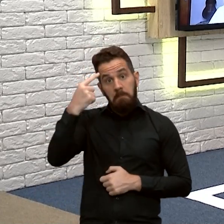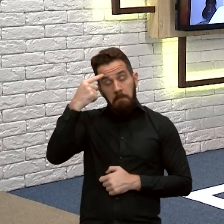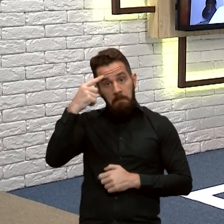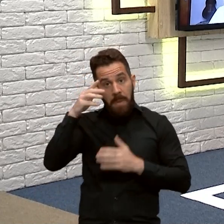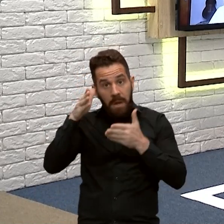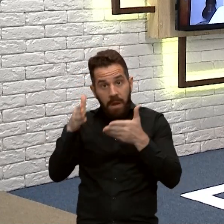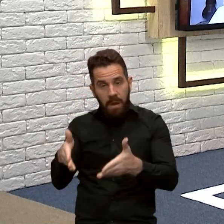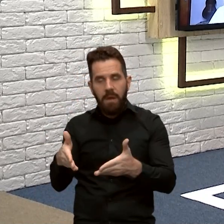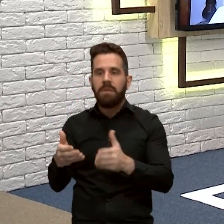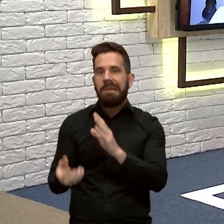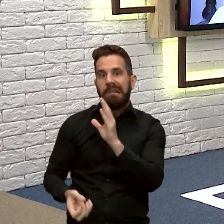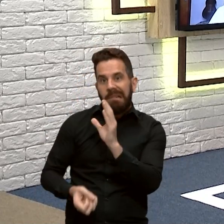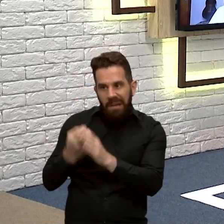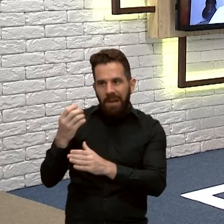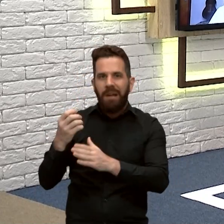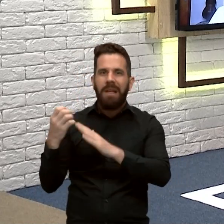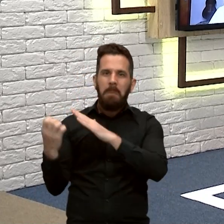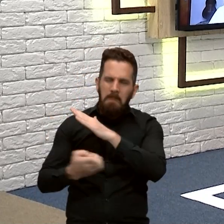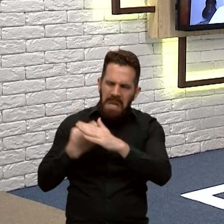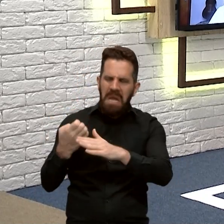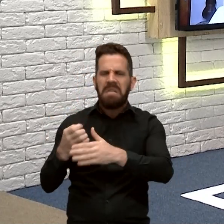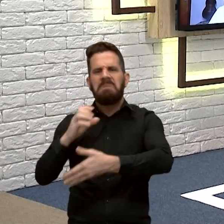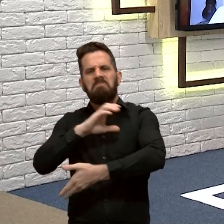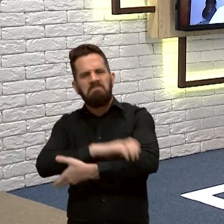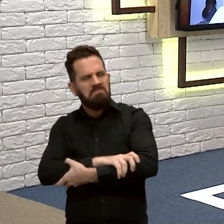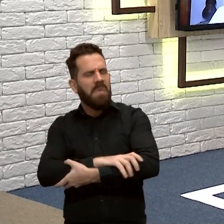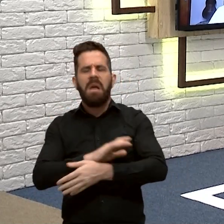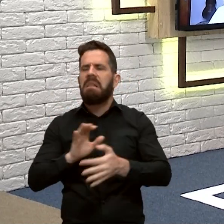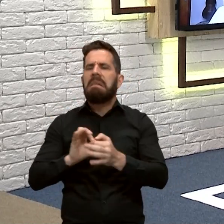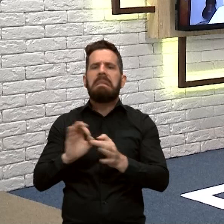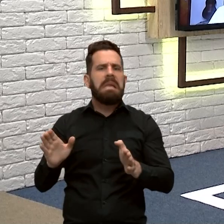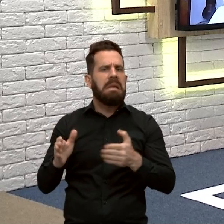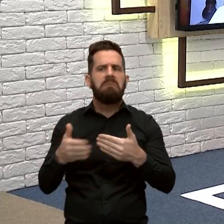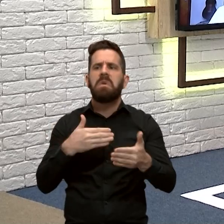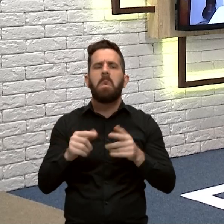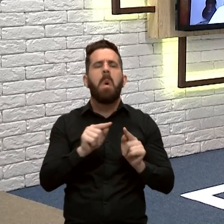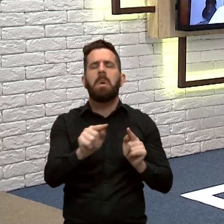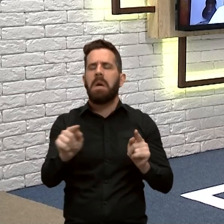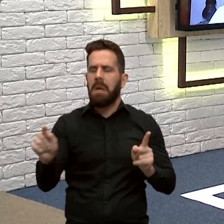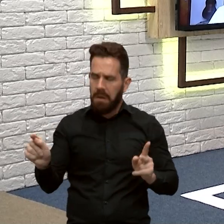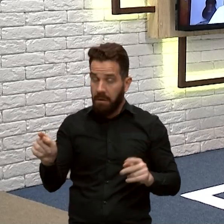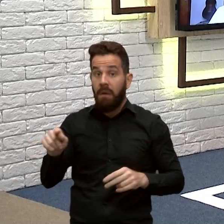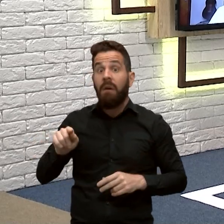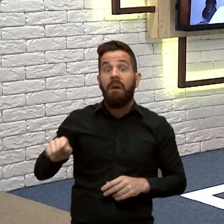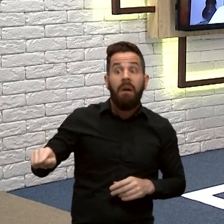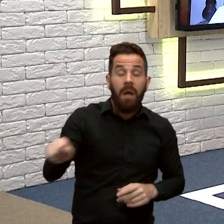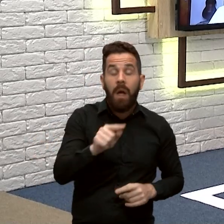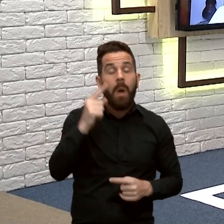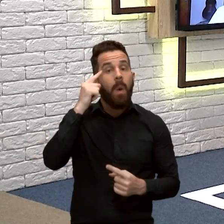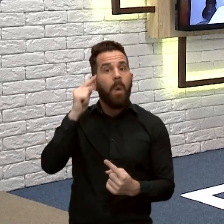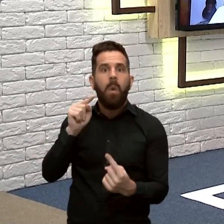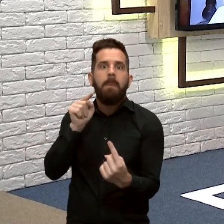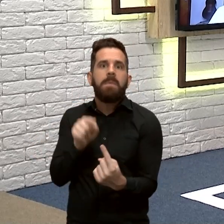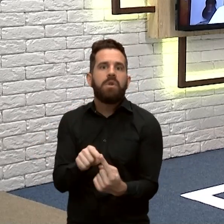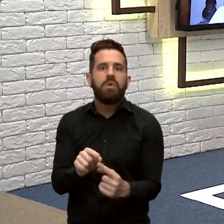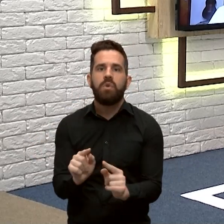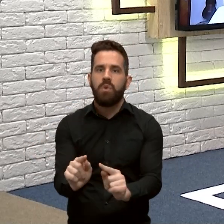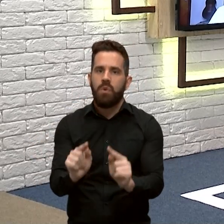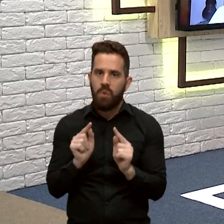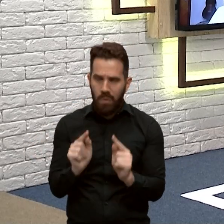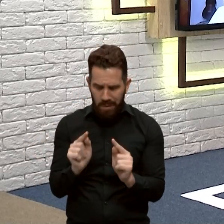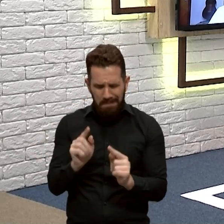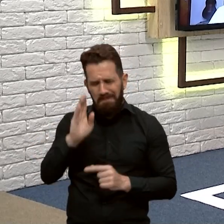de economia solidária, sejam eles quais forem, né, eles têm como finalidade,